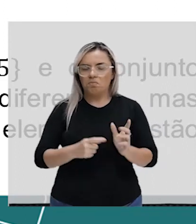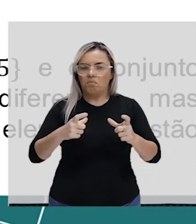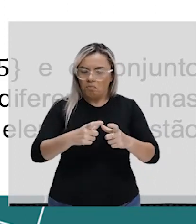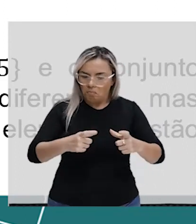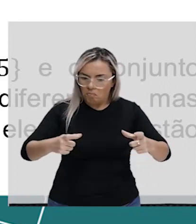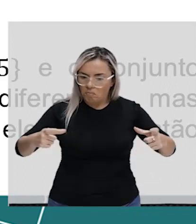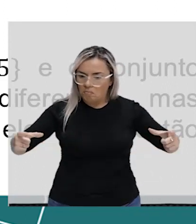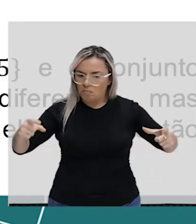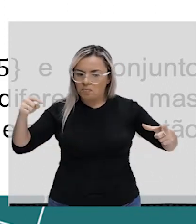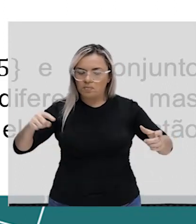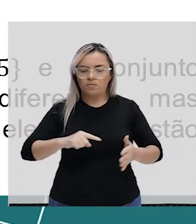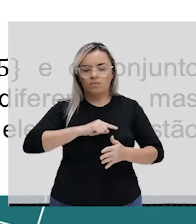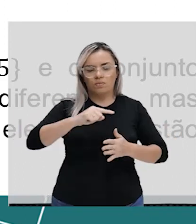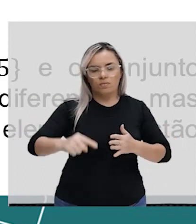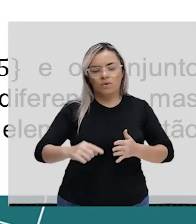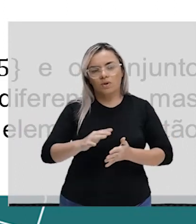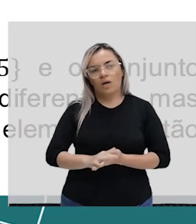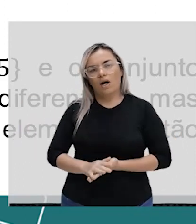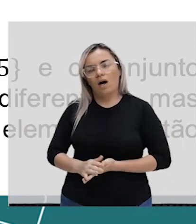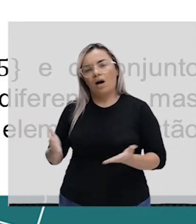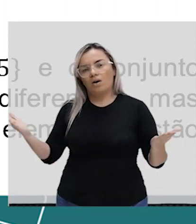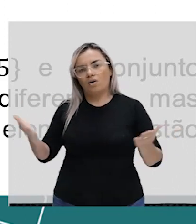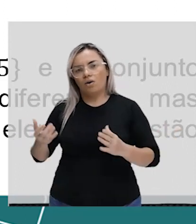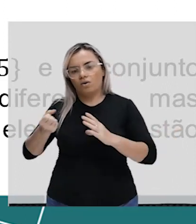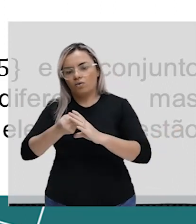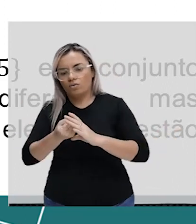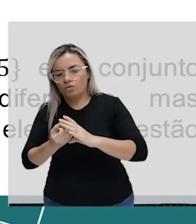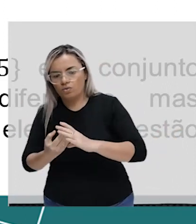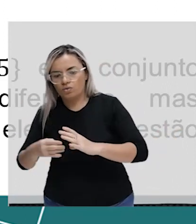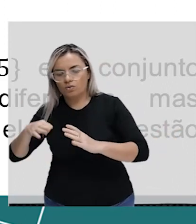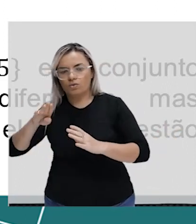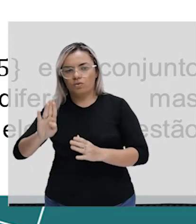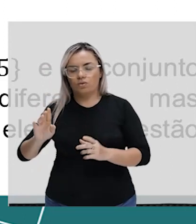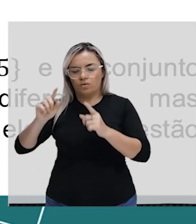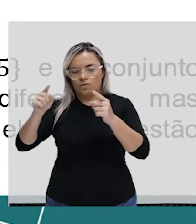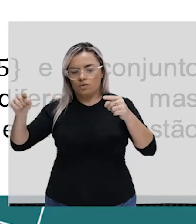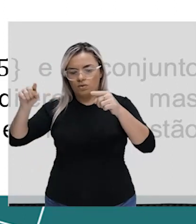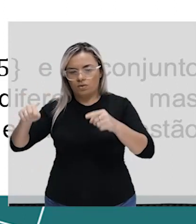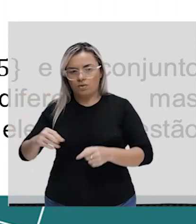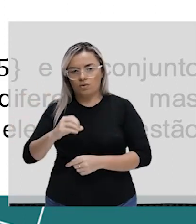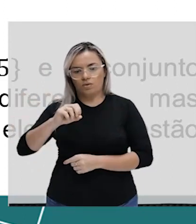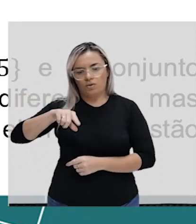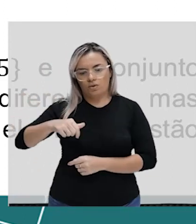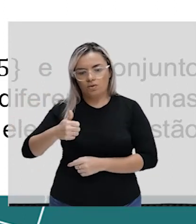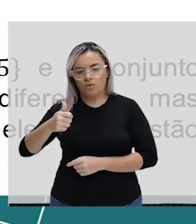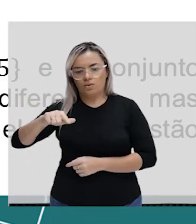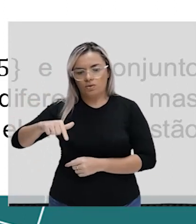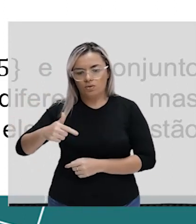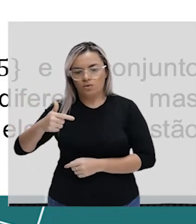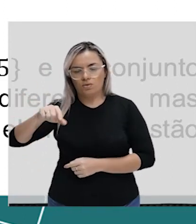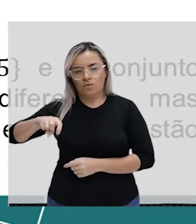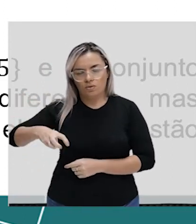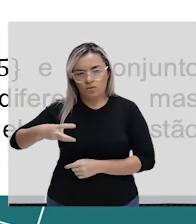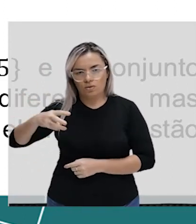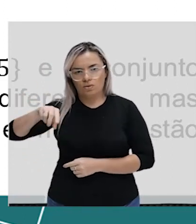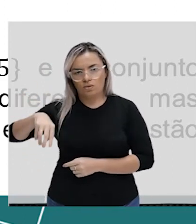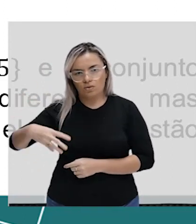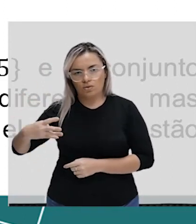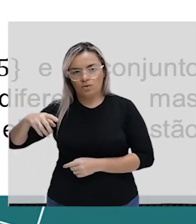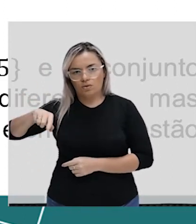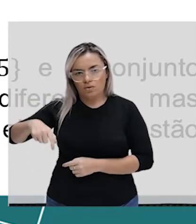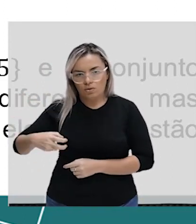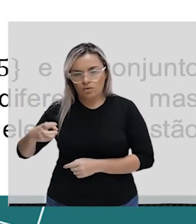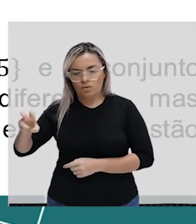também o conjunto B. Olha aqui para o conjunto B. 0, 1, 2, 3, 4 e 5. Até por questão